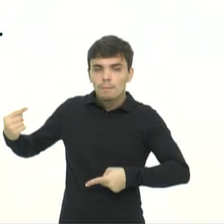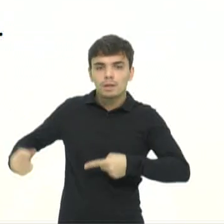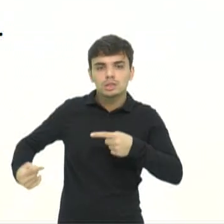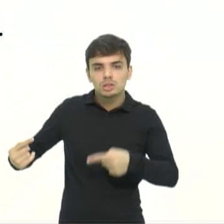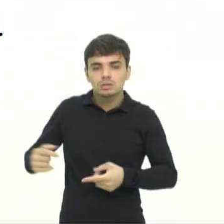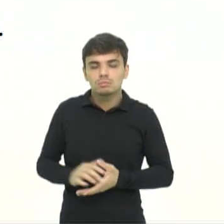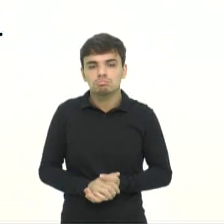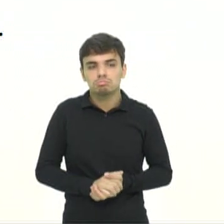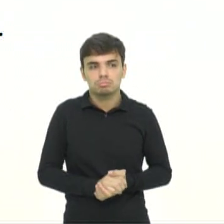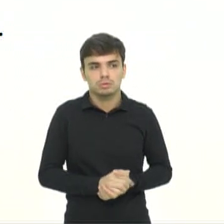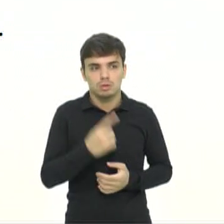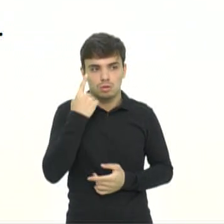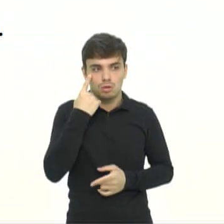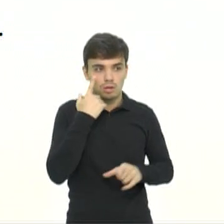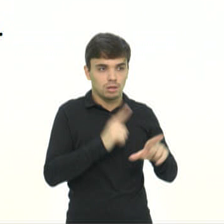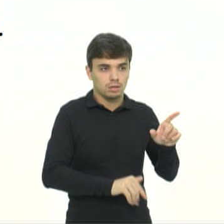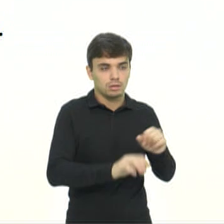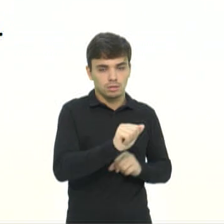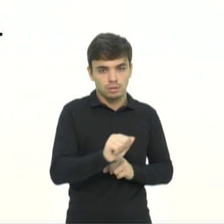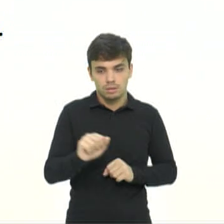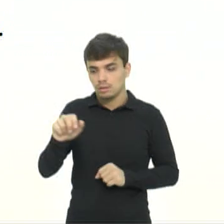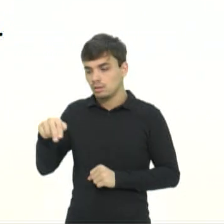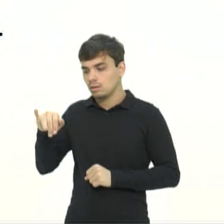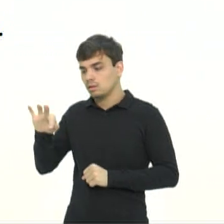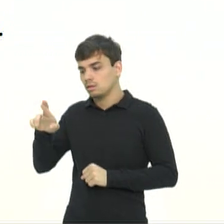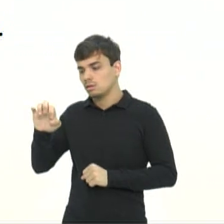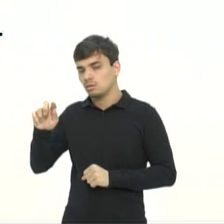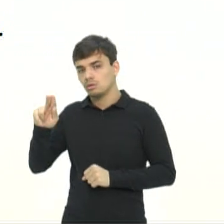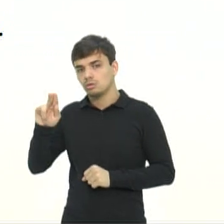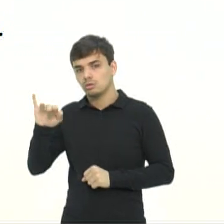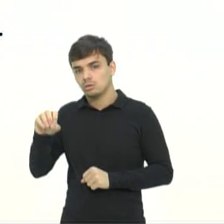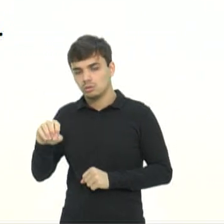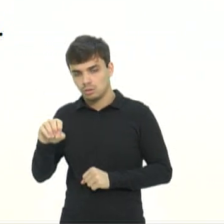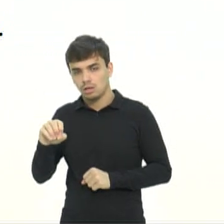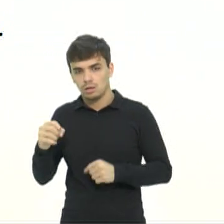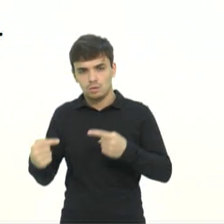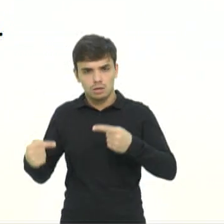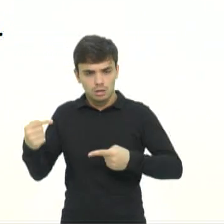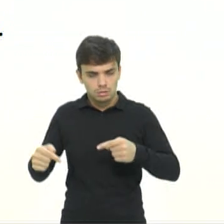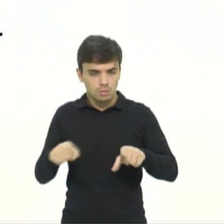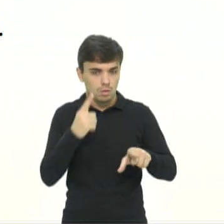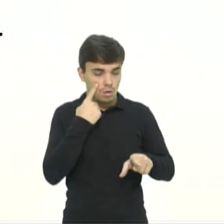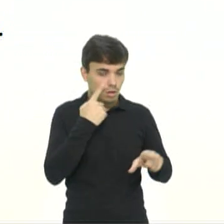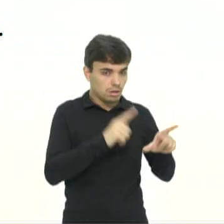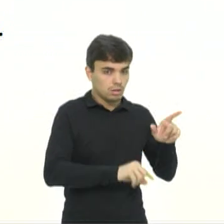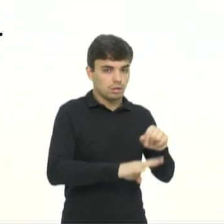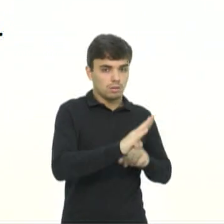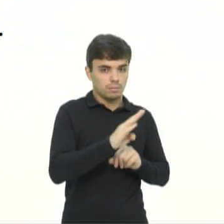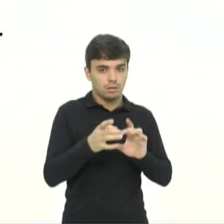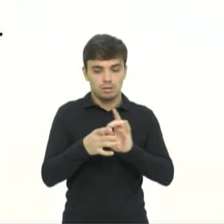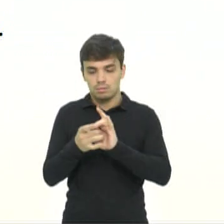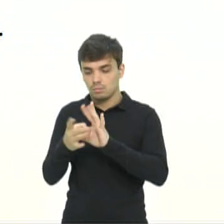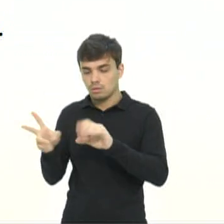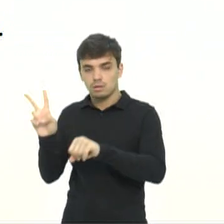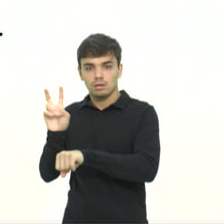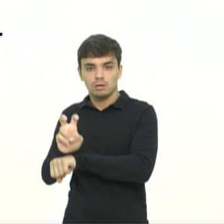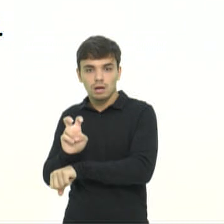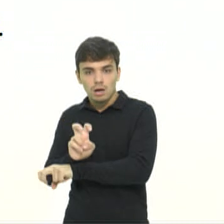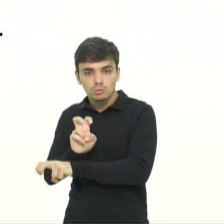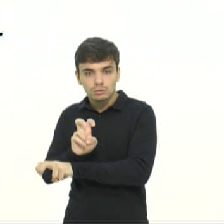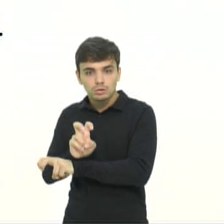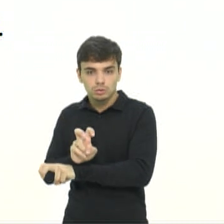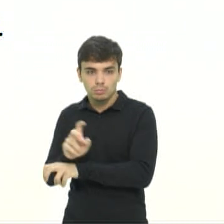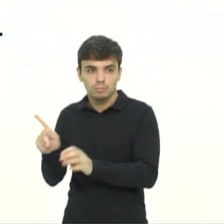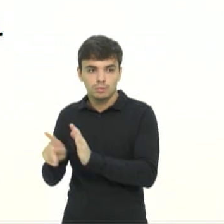A, a fixação de nitrogênio para o tomateiro. Letra B, a disponibilização de cálcio para o tomateiro.